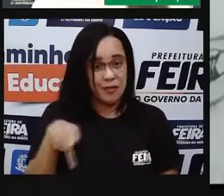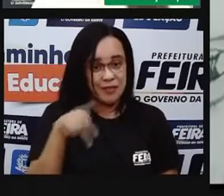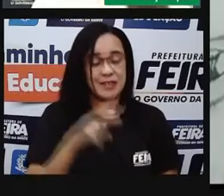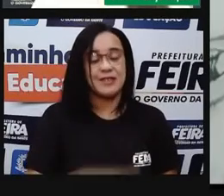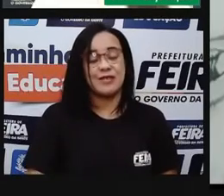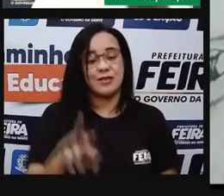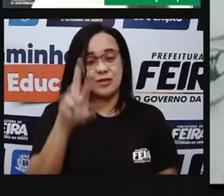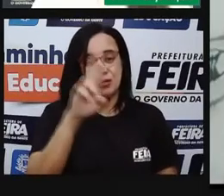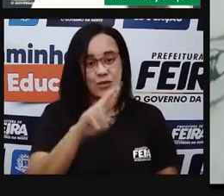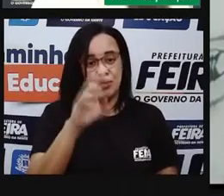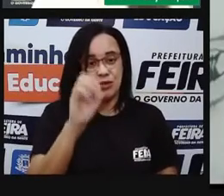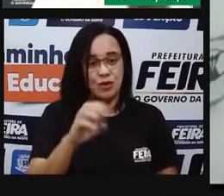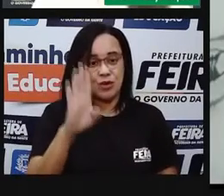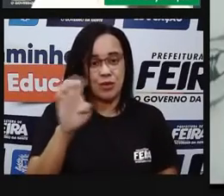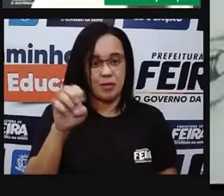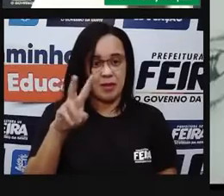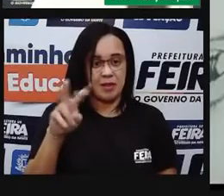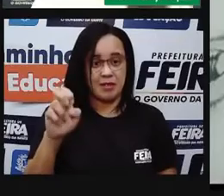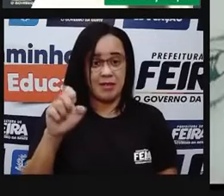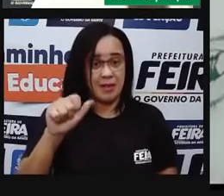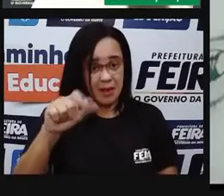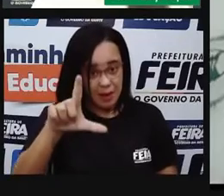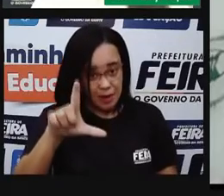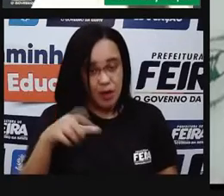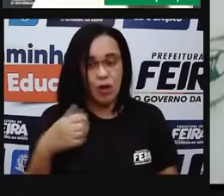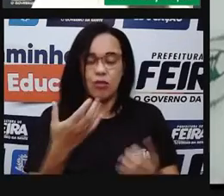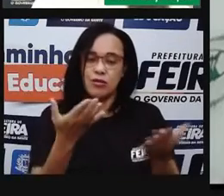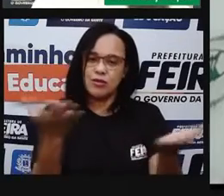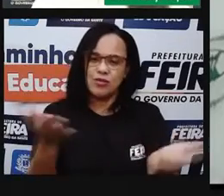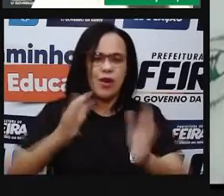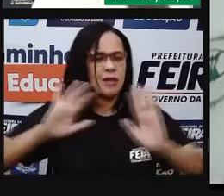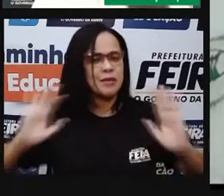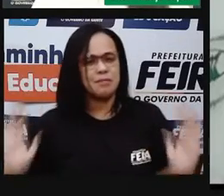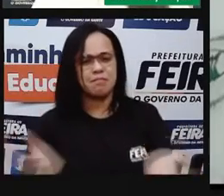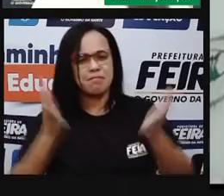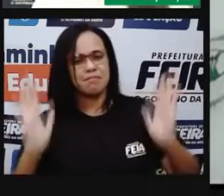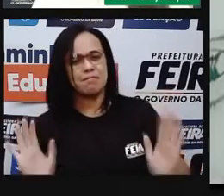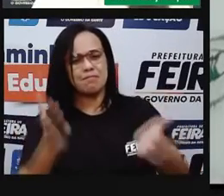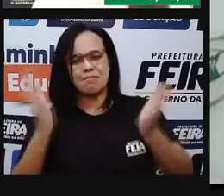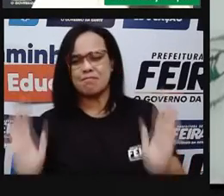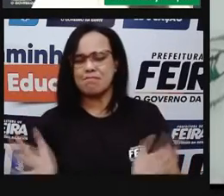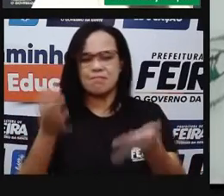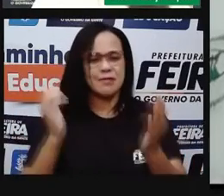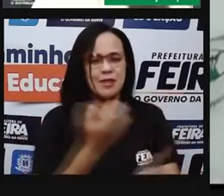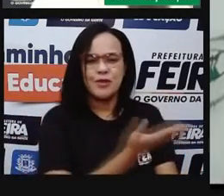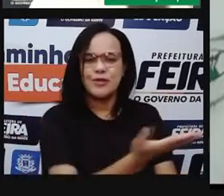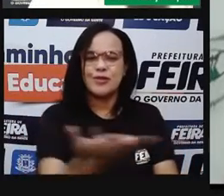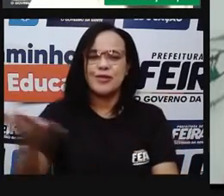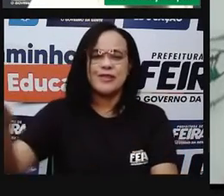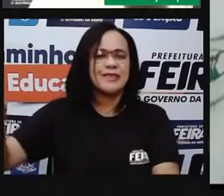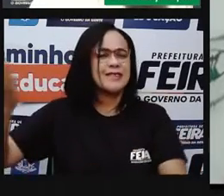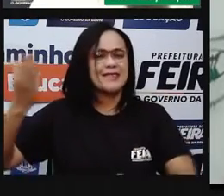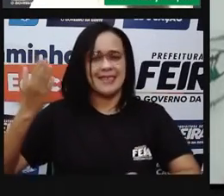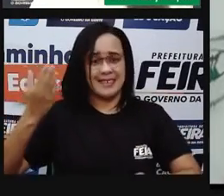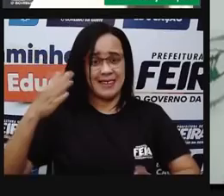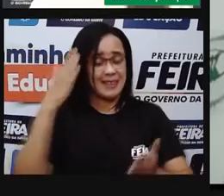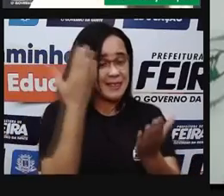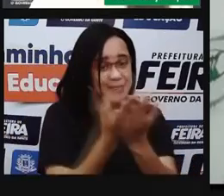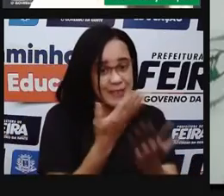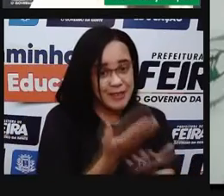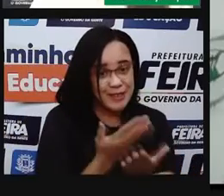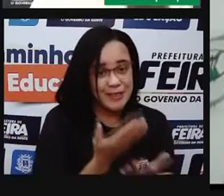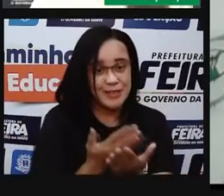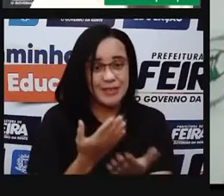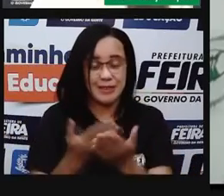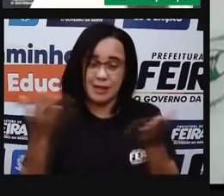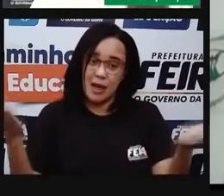mim. Estou aqui para incentivar e motivar os estudos nesse tempo de pandemia. Todos